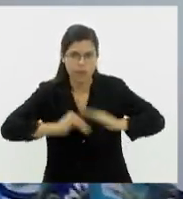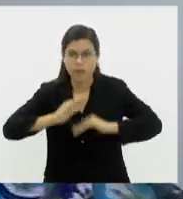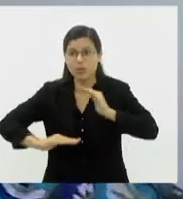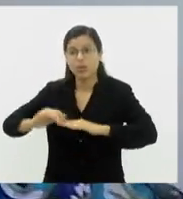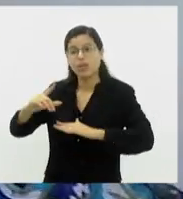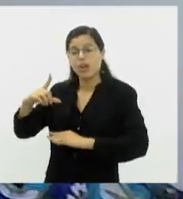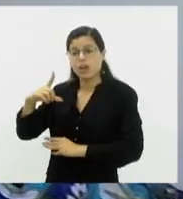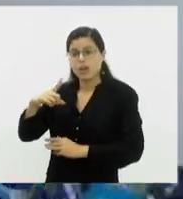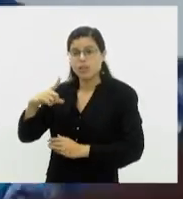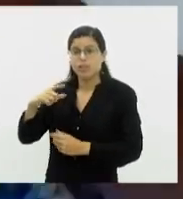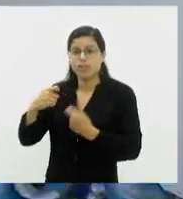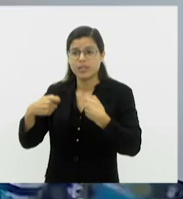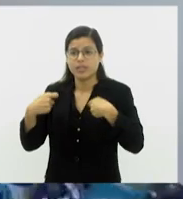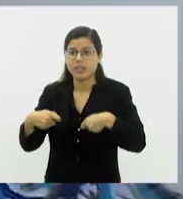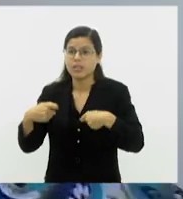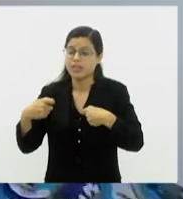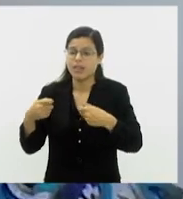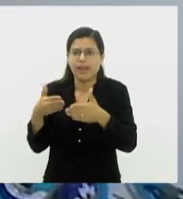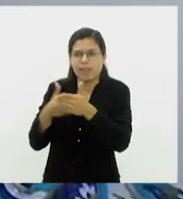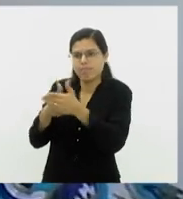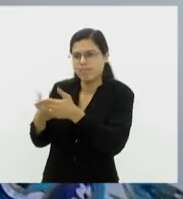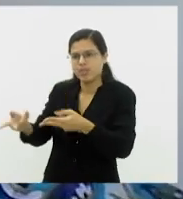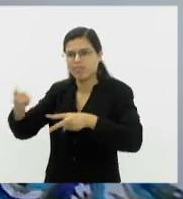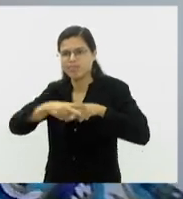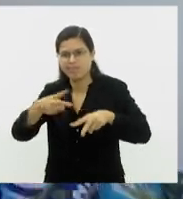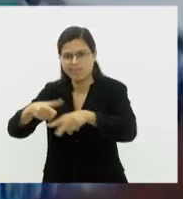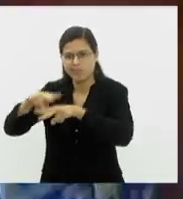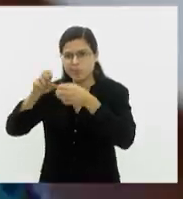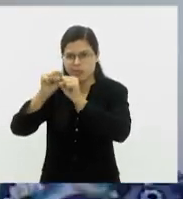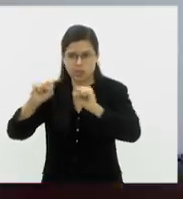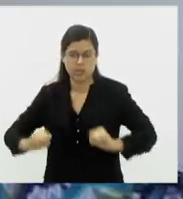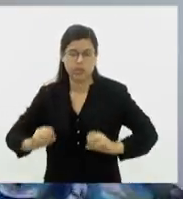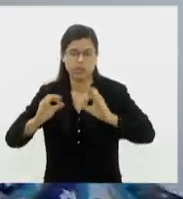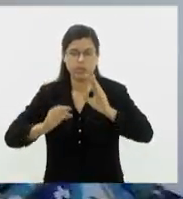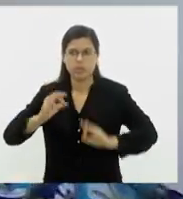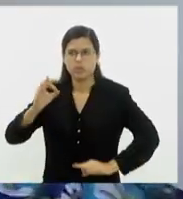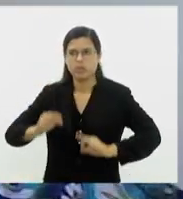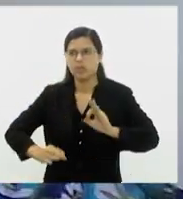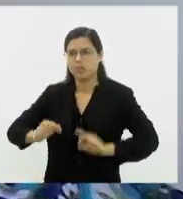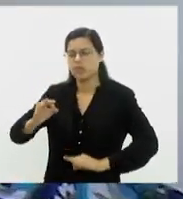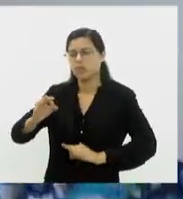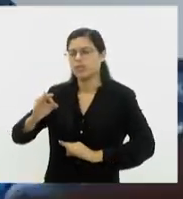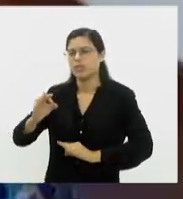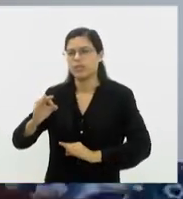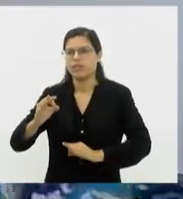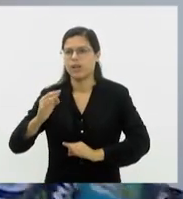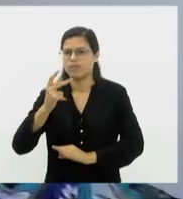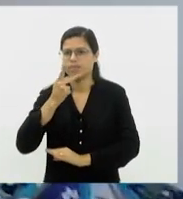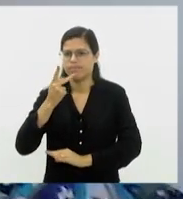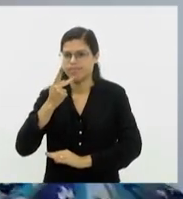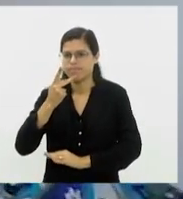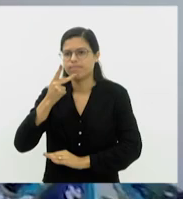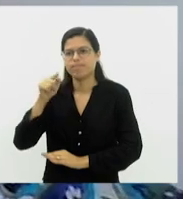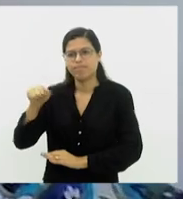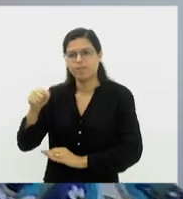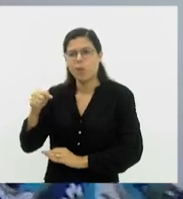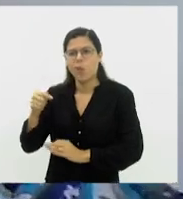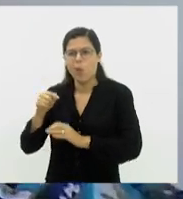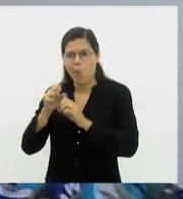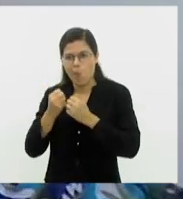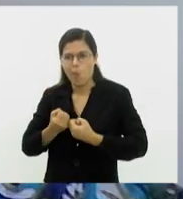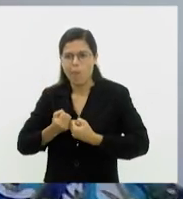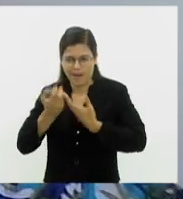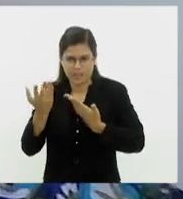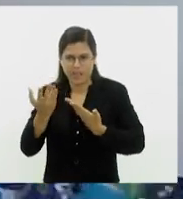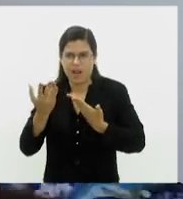dos limites do nosso encarceramento dos limites do nosso sistema de Justiça de Como dito pela senhora e acredito que compartilhado por alguns